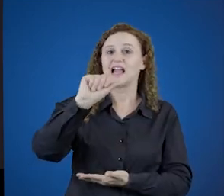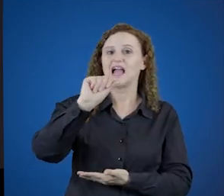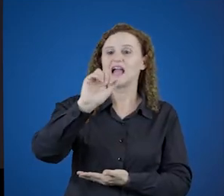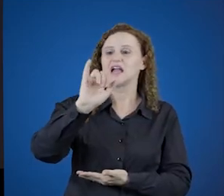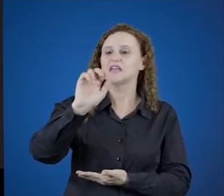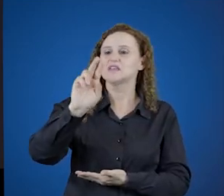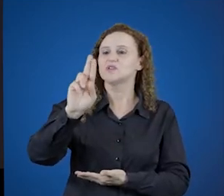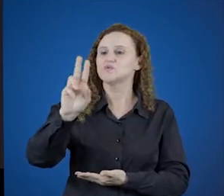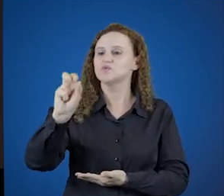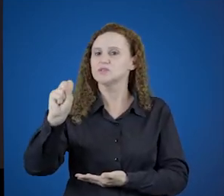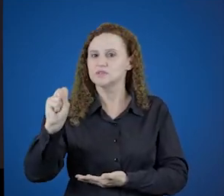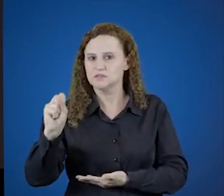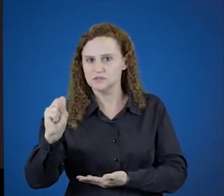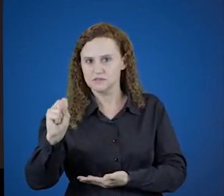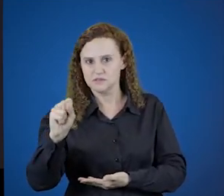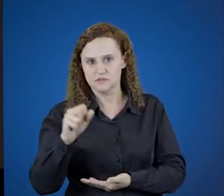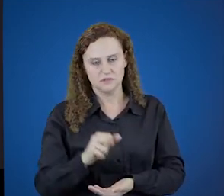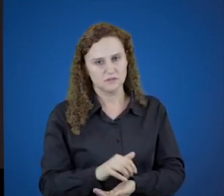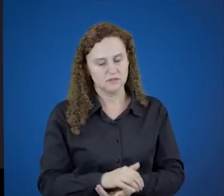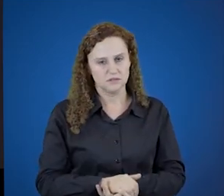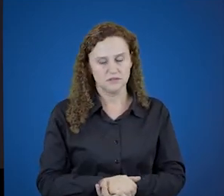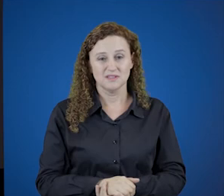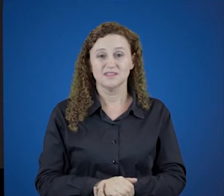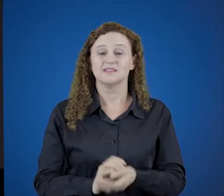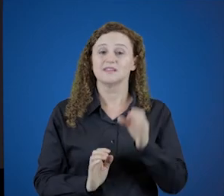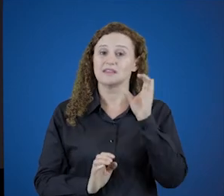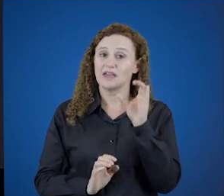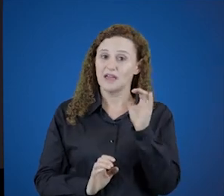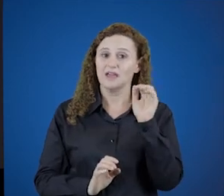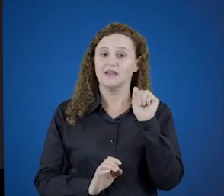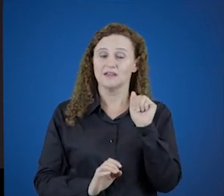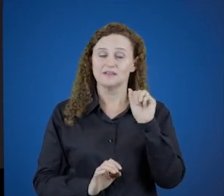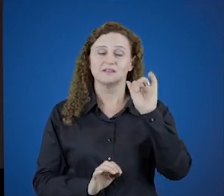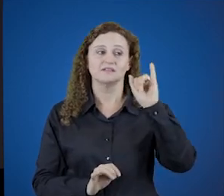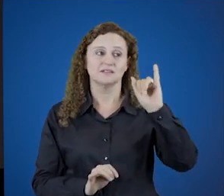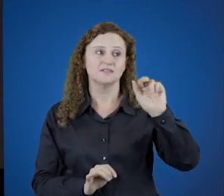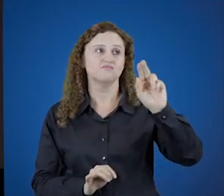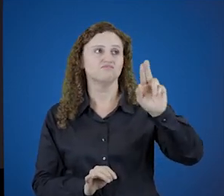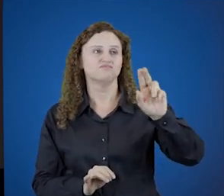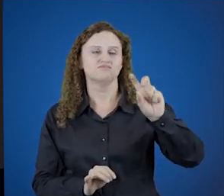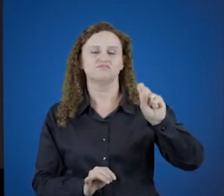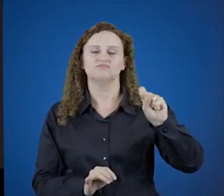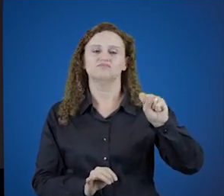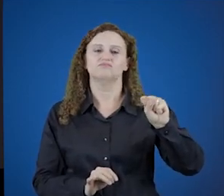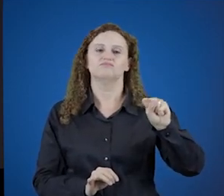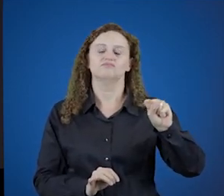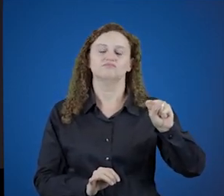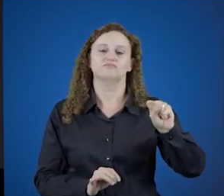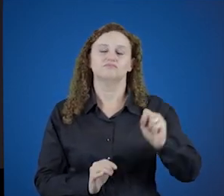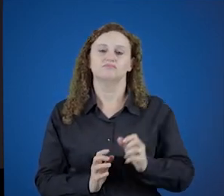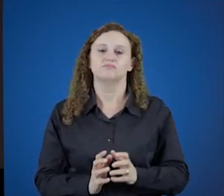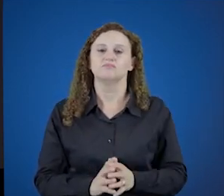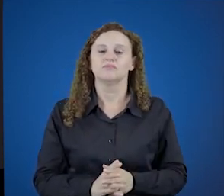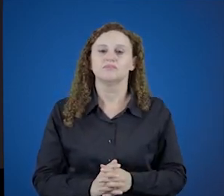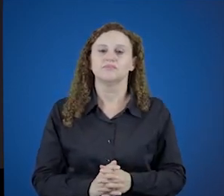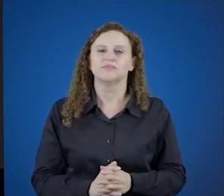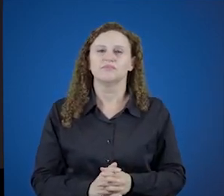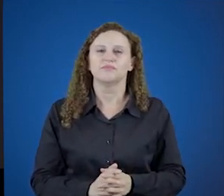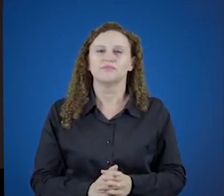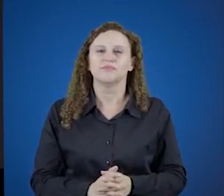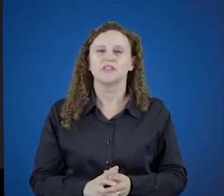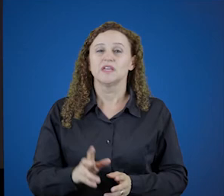latim caius e caiu se caiu os